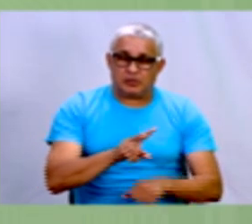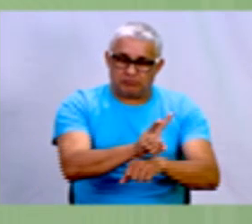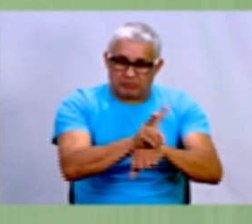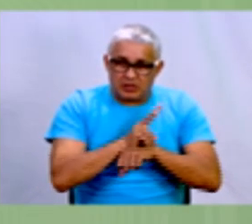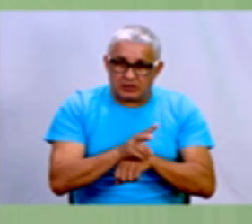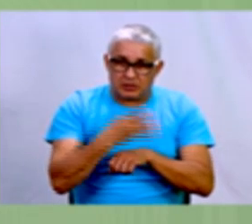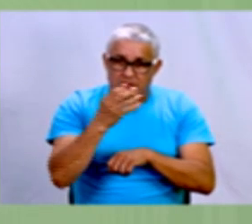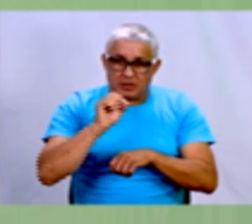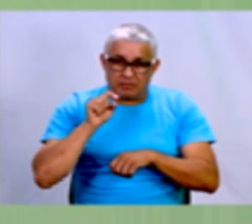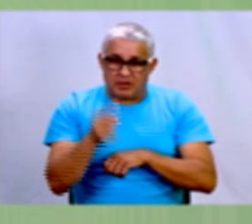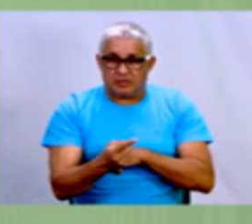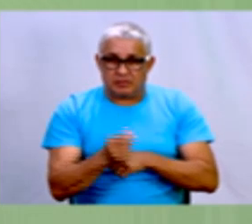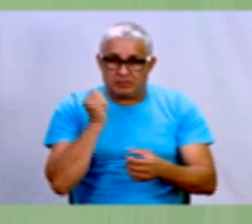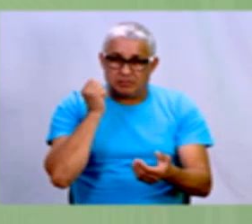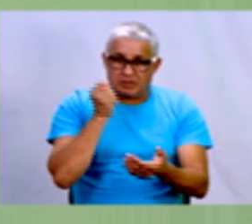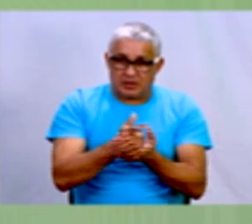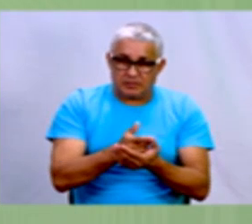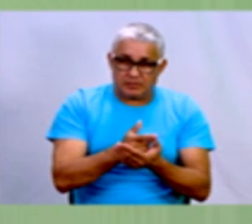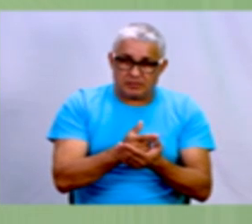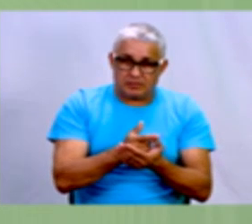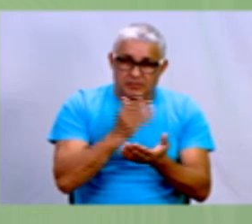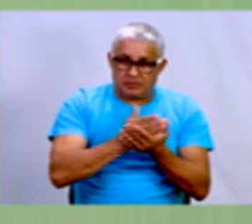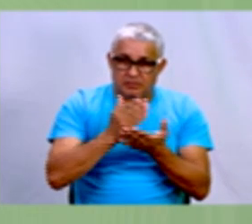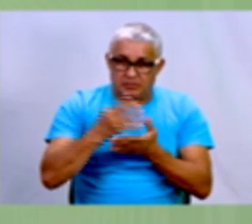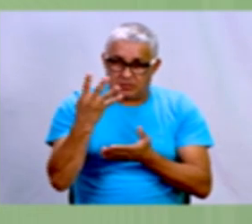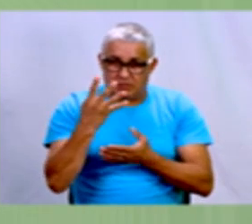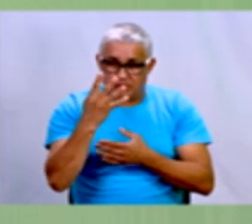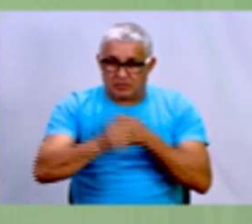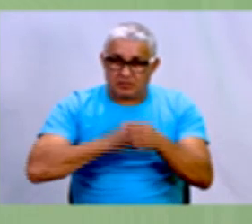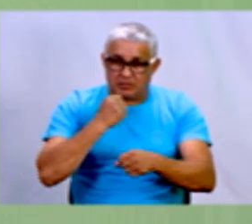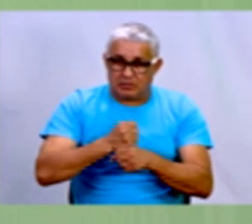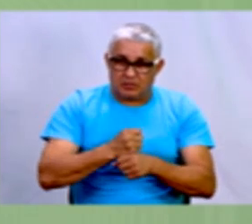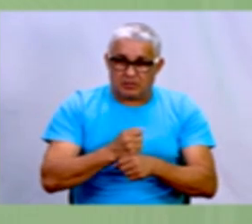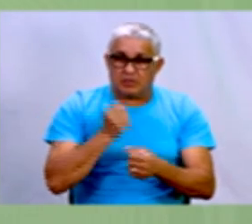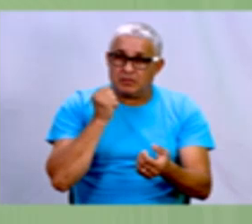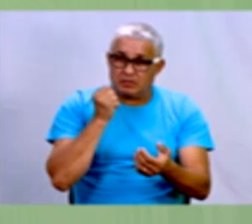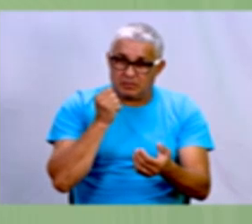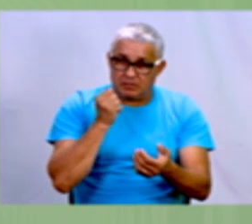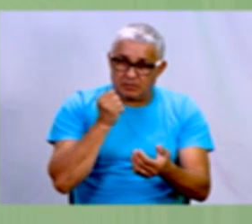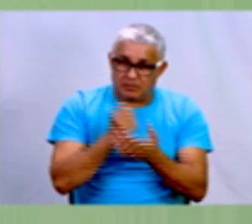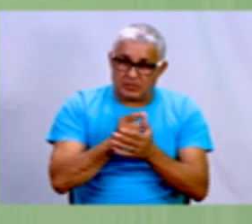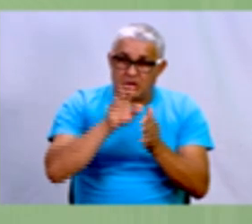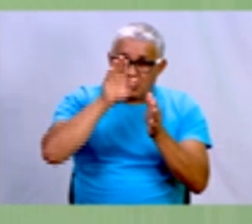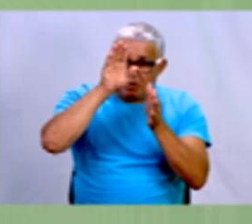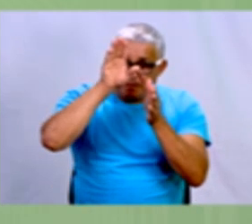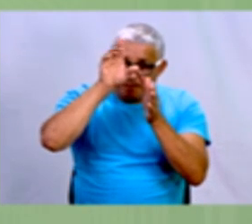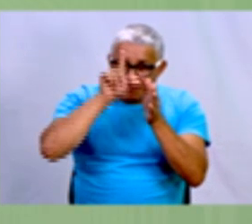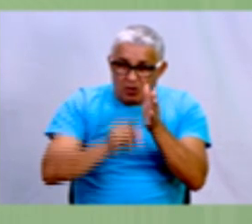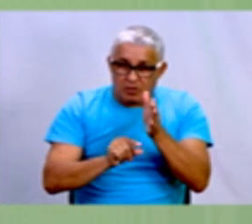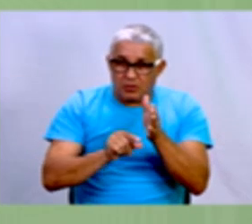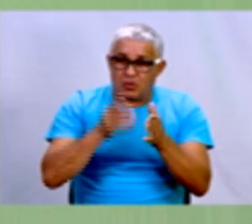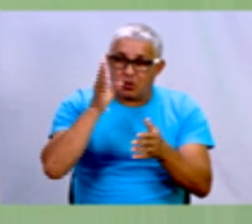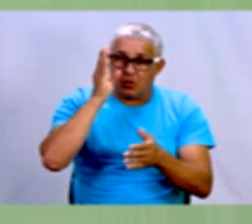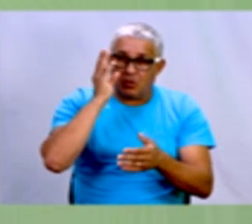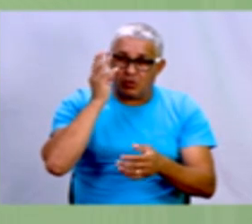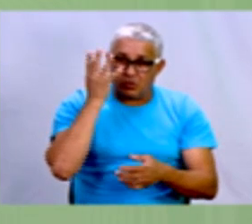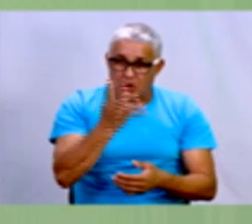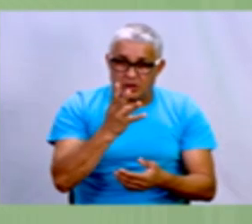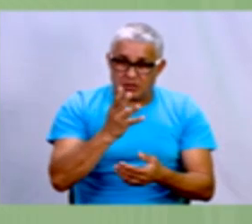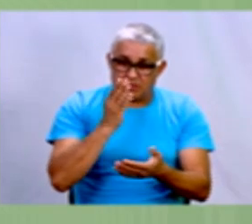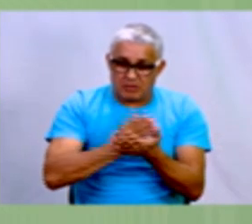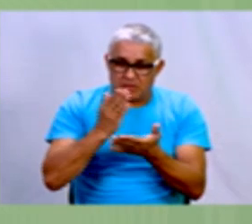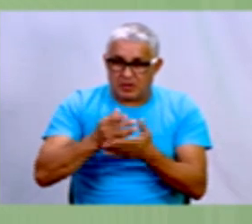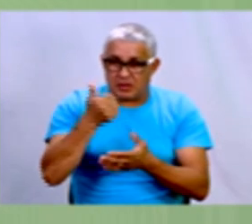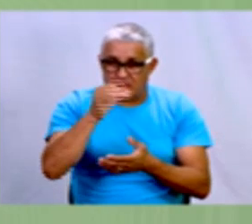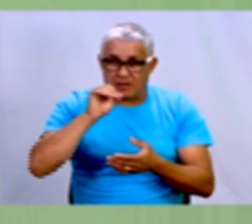emprestado 40 mil para pagar em 4 parcelas anuais, eu ia amortizar 4 parcelas de 10 mil. Então,